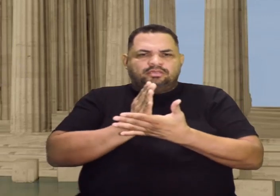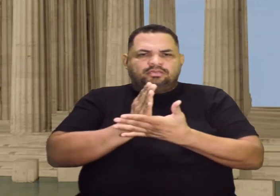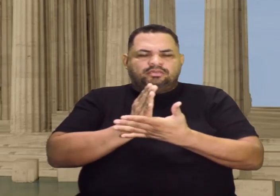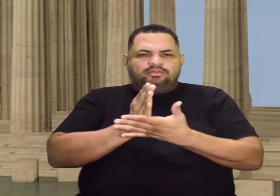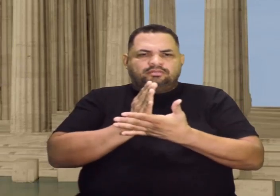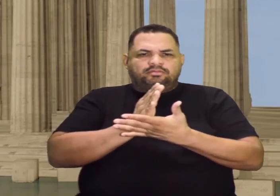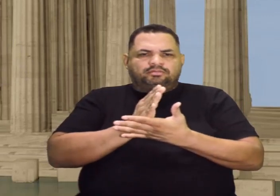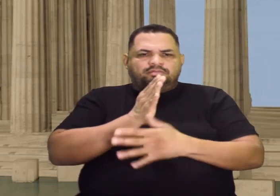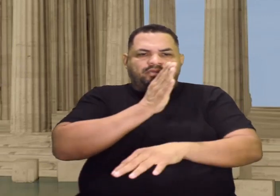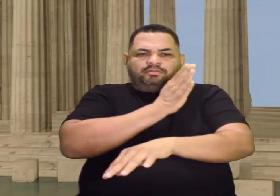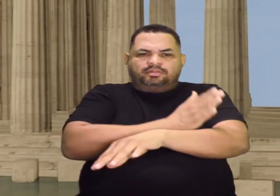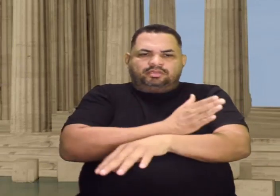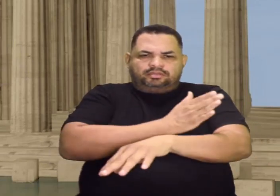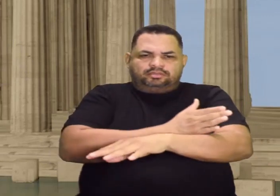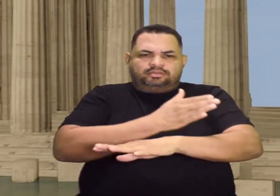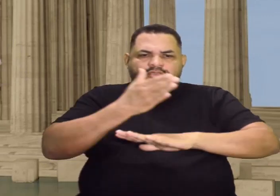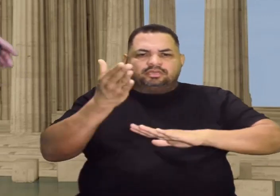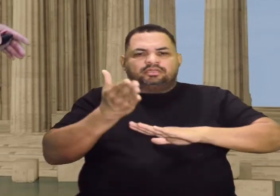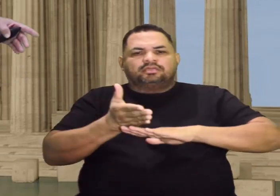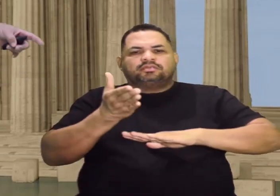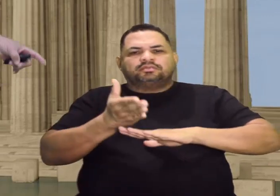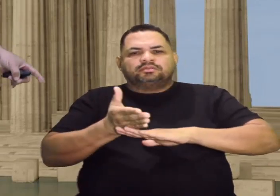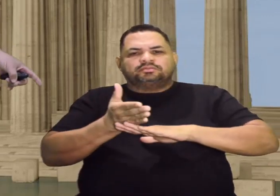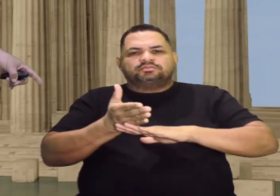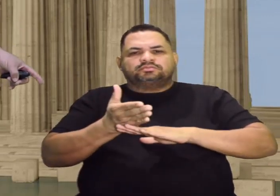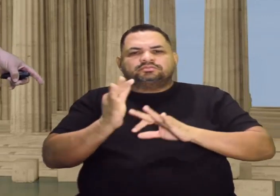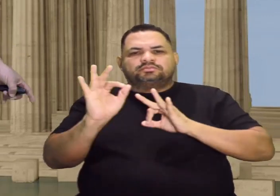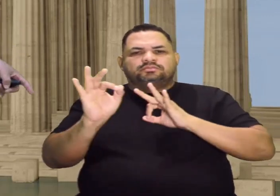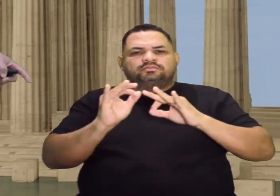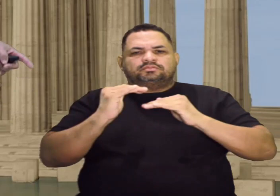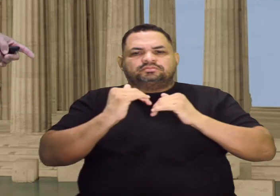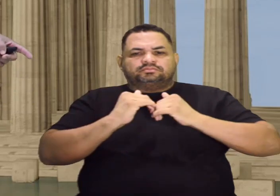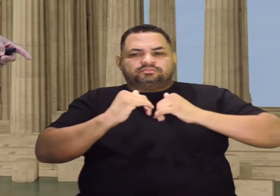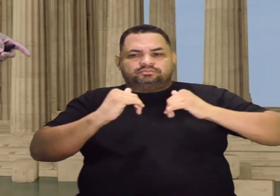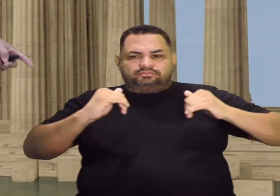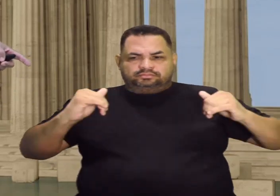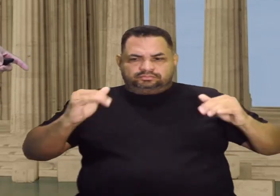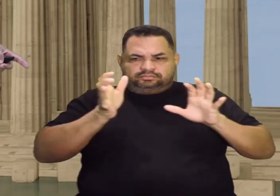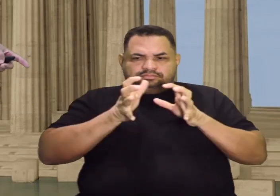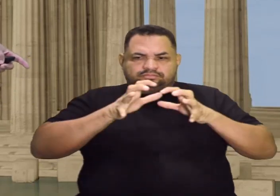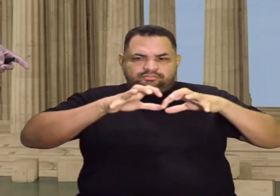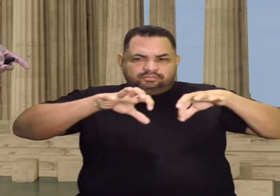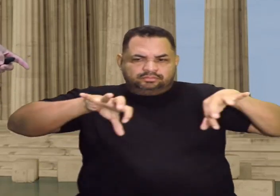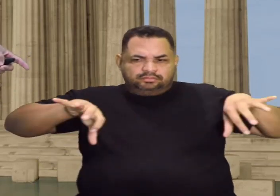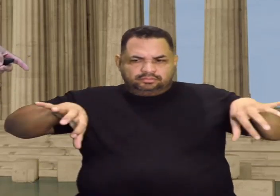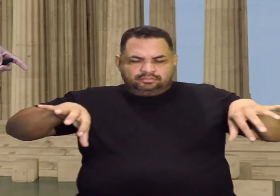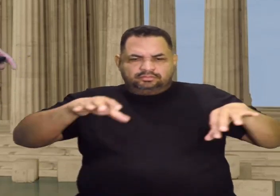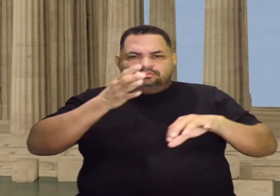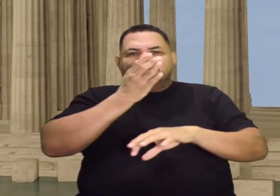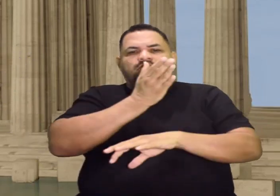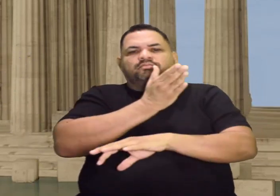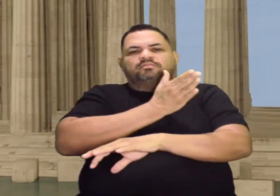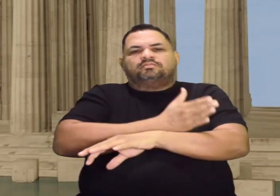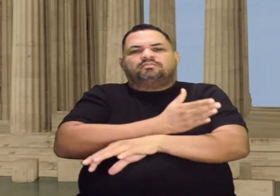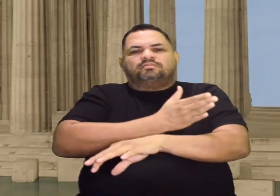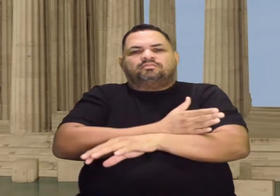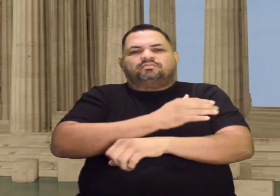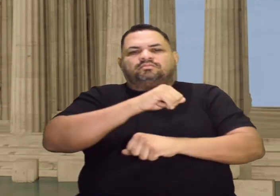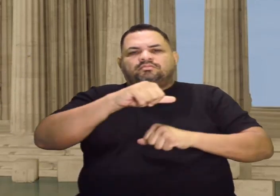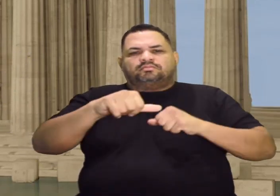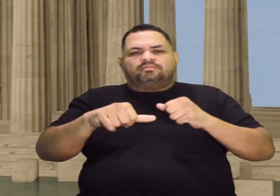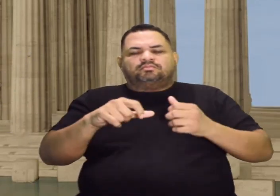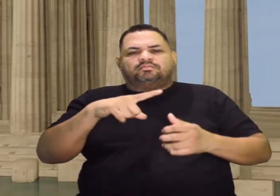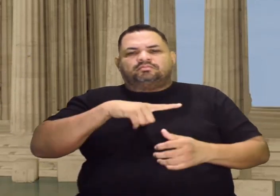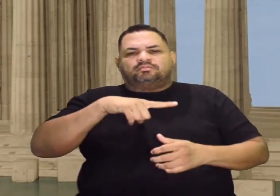e a Idade Moderna. Ou seja, teve que se romper com a Idade Média para